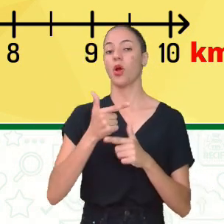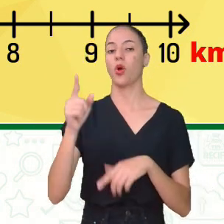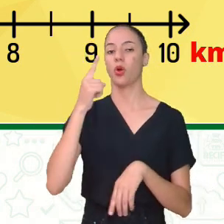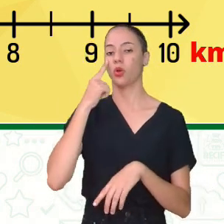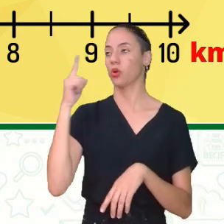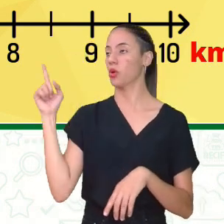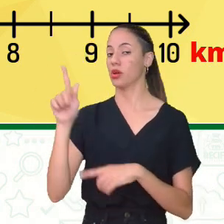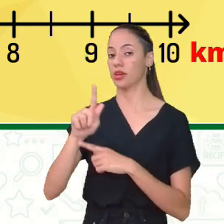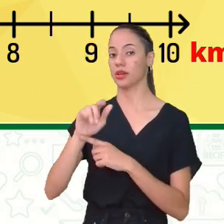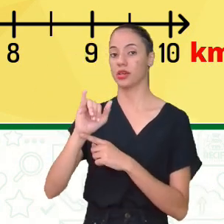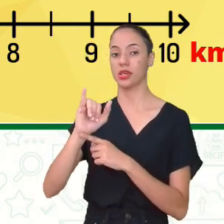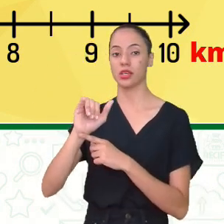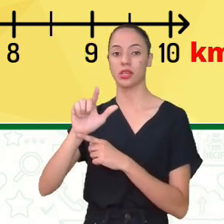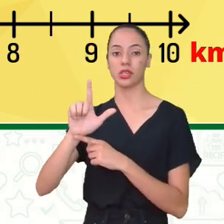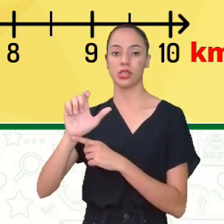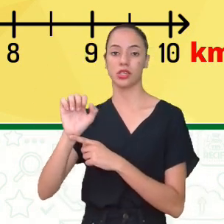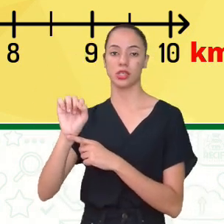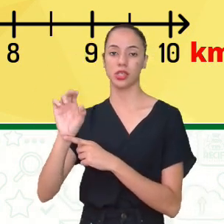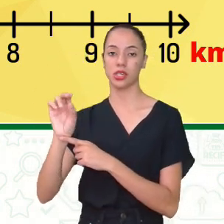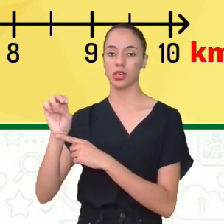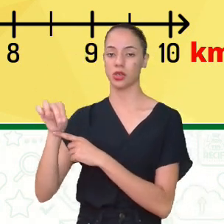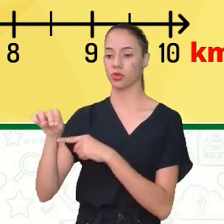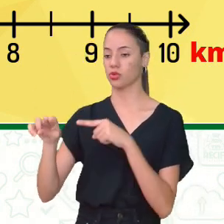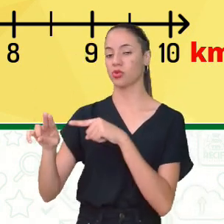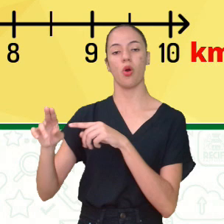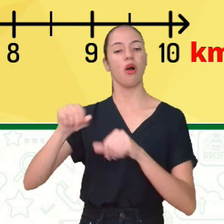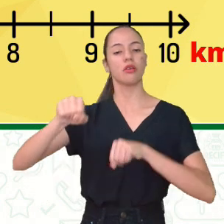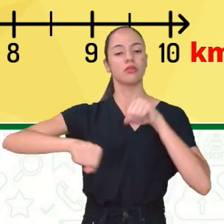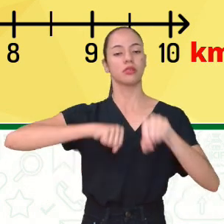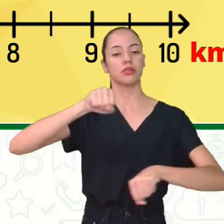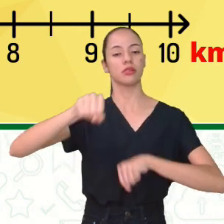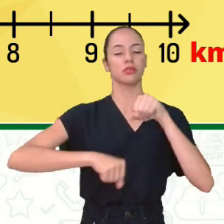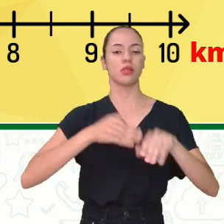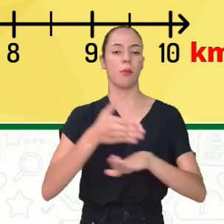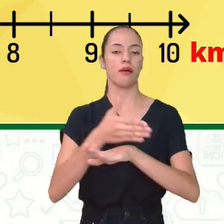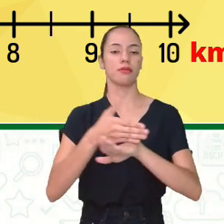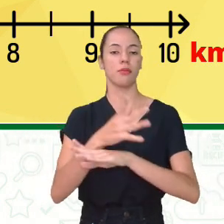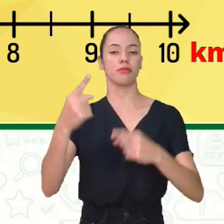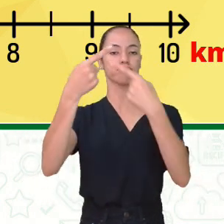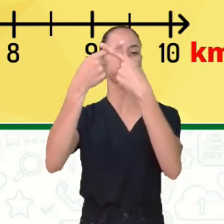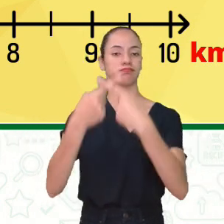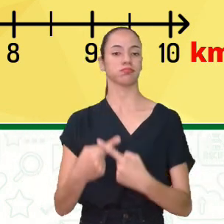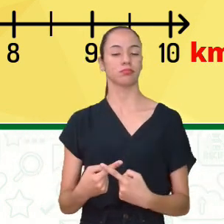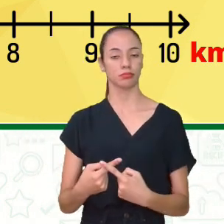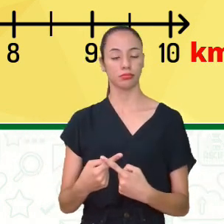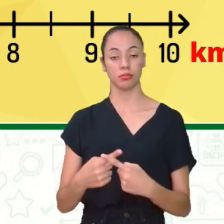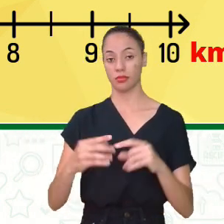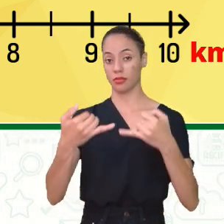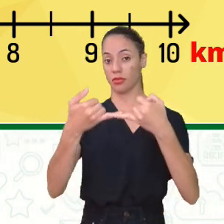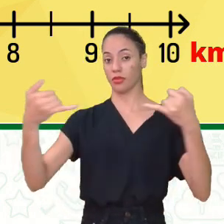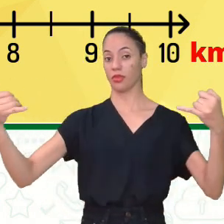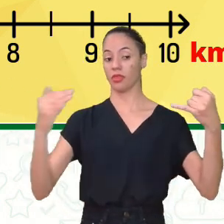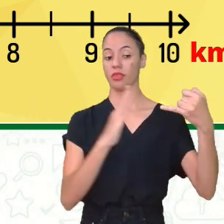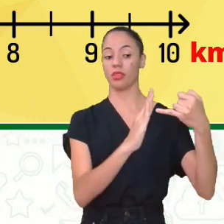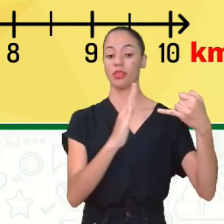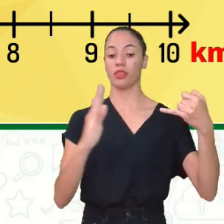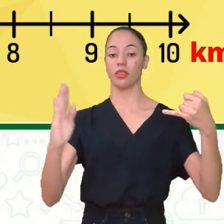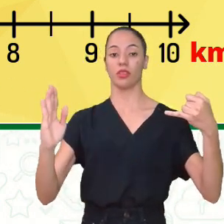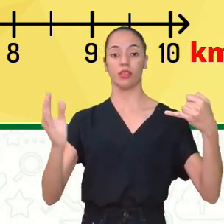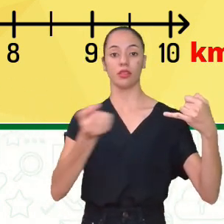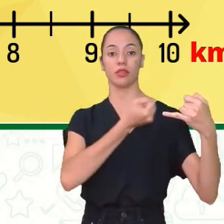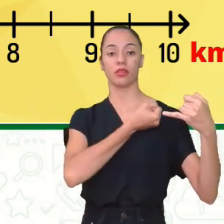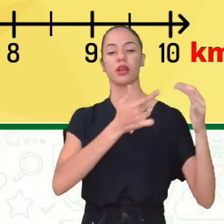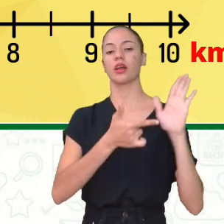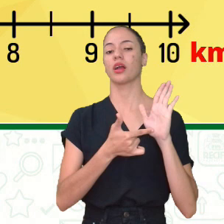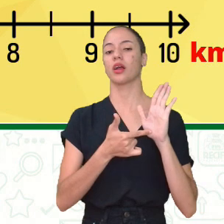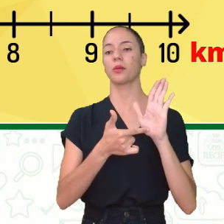é ciclista, né? E participa de vários campeonatos. E a reta numérica abaixo vai